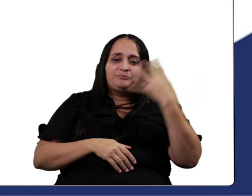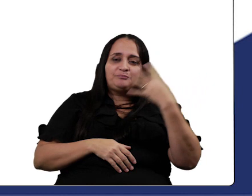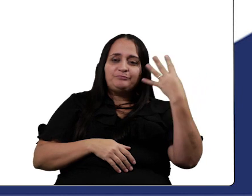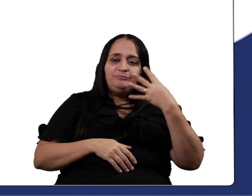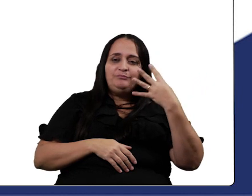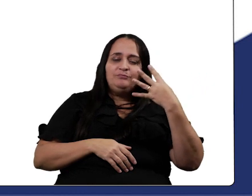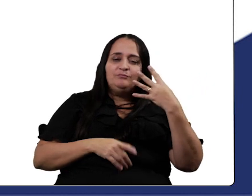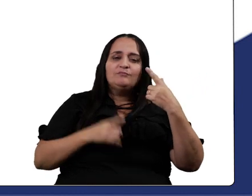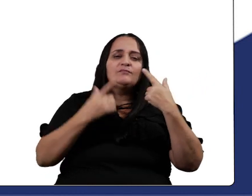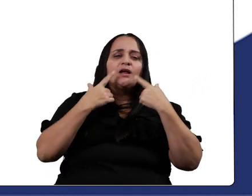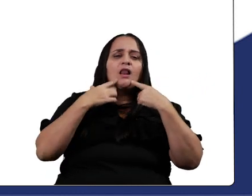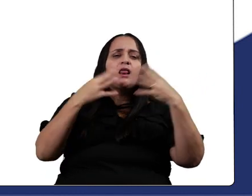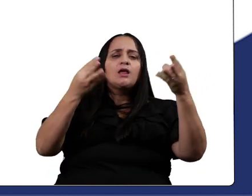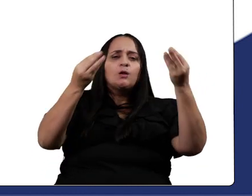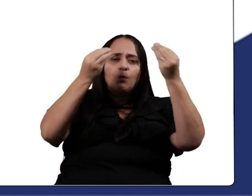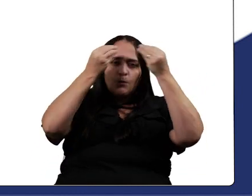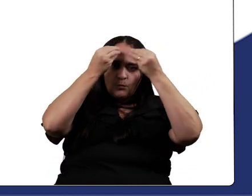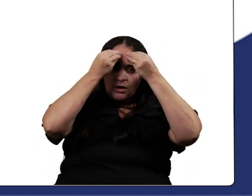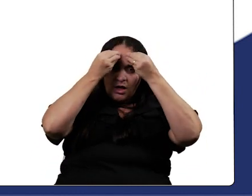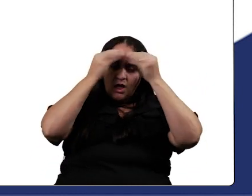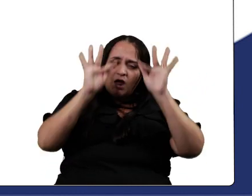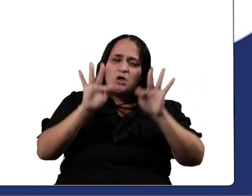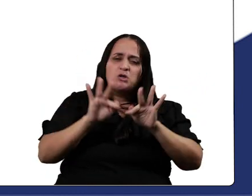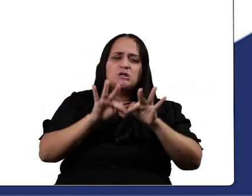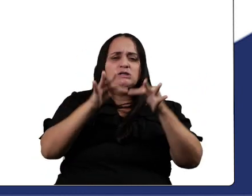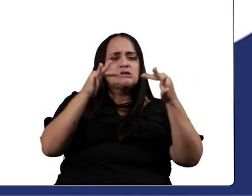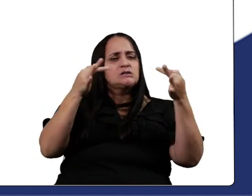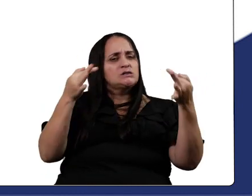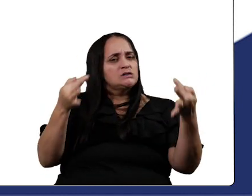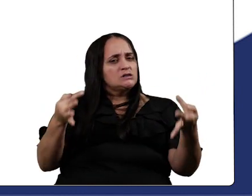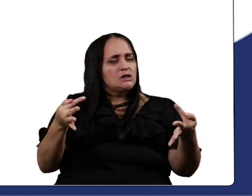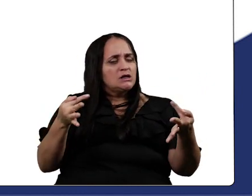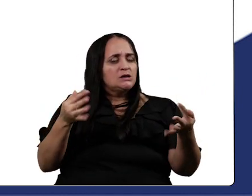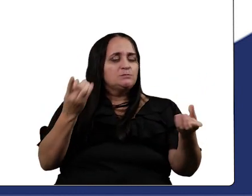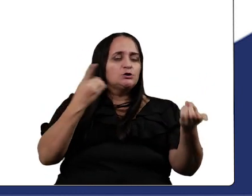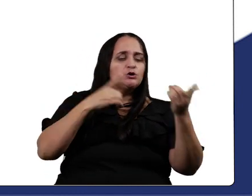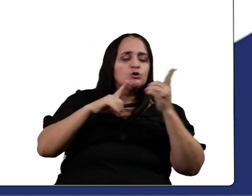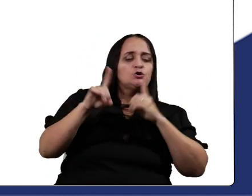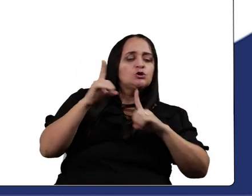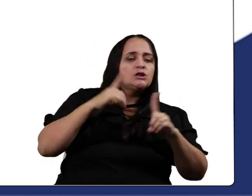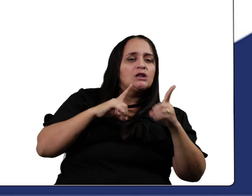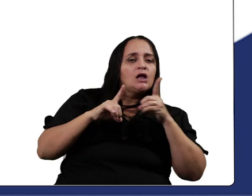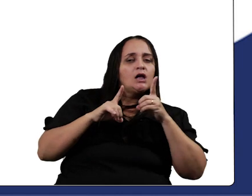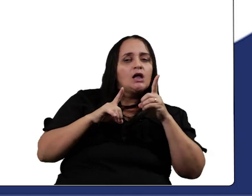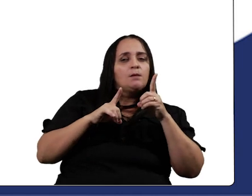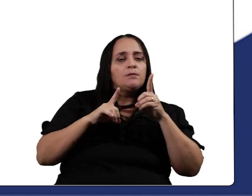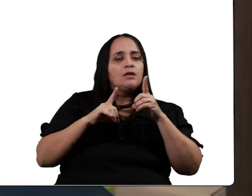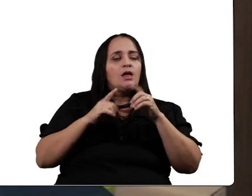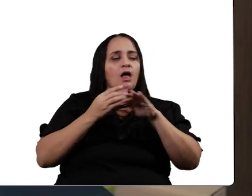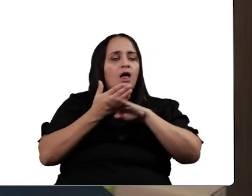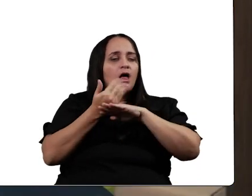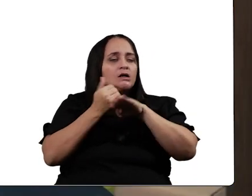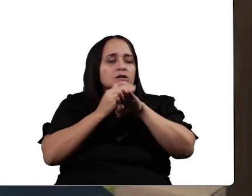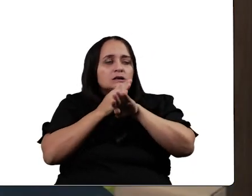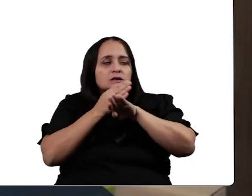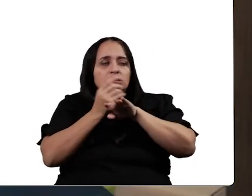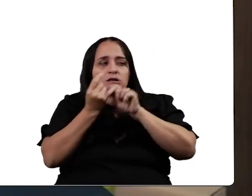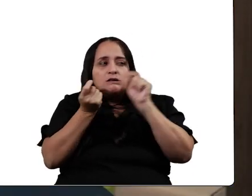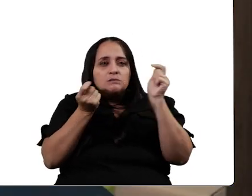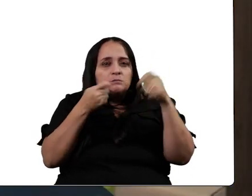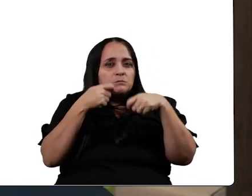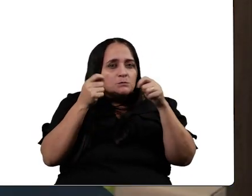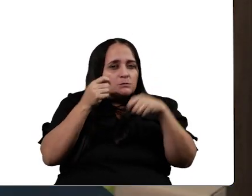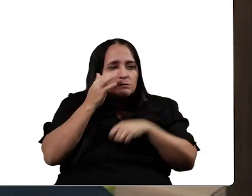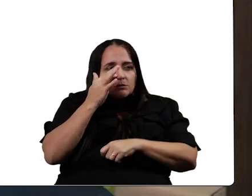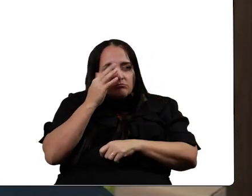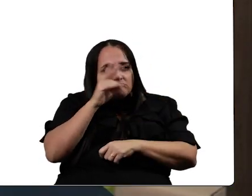4. Linguagem simples, coloquial, dinâmica e acessível. A mensagem